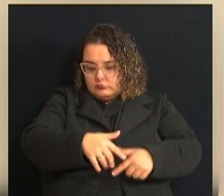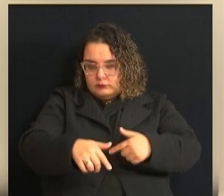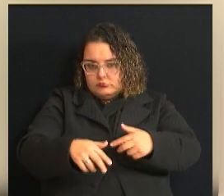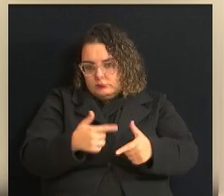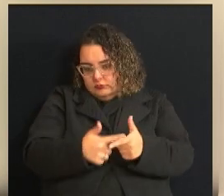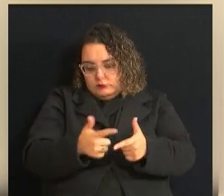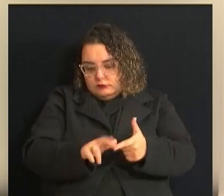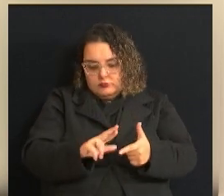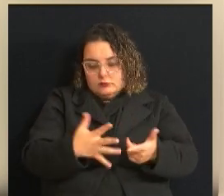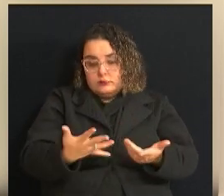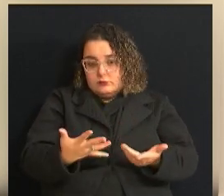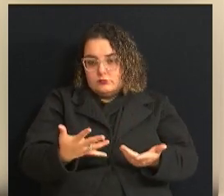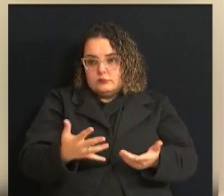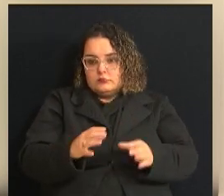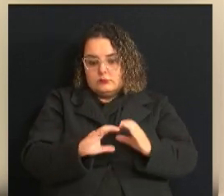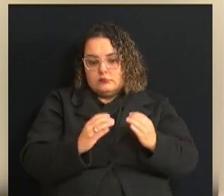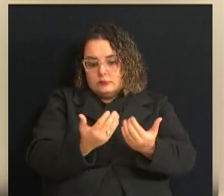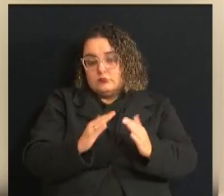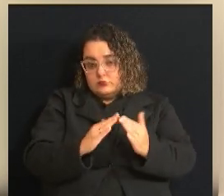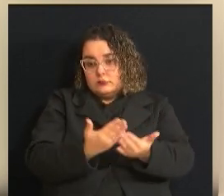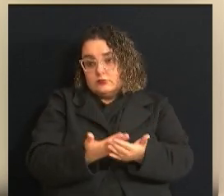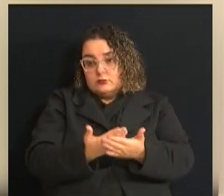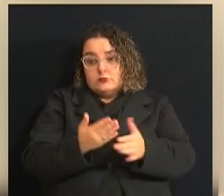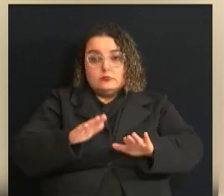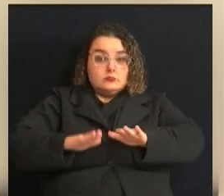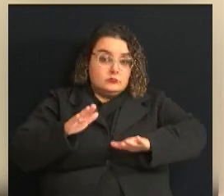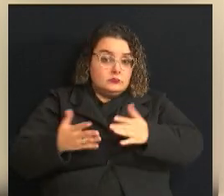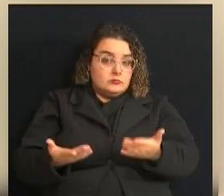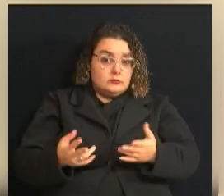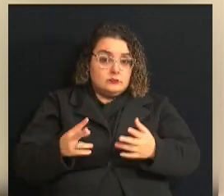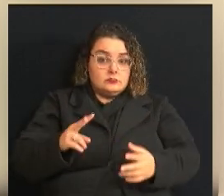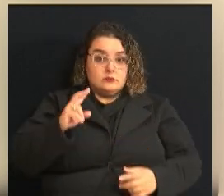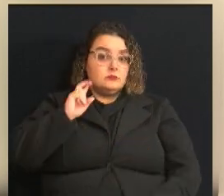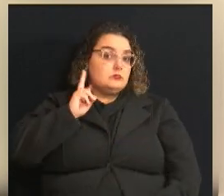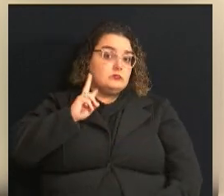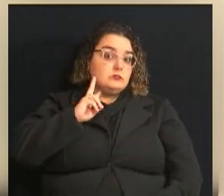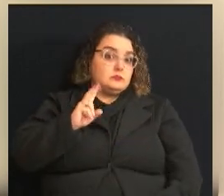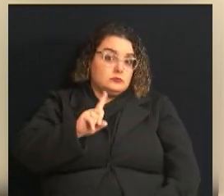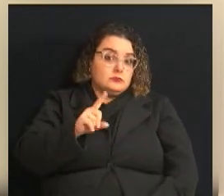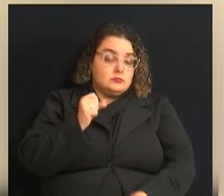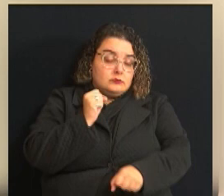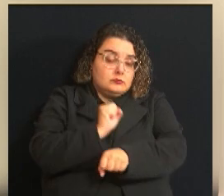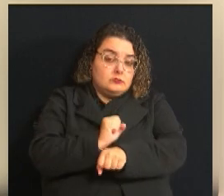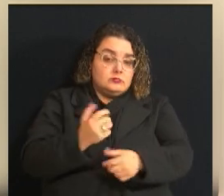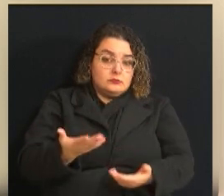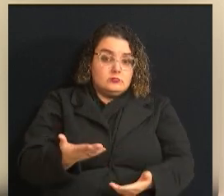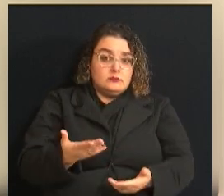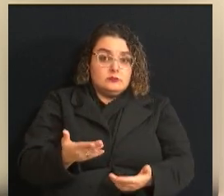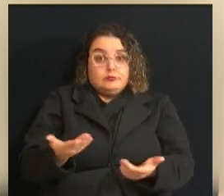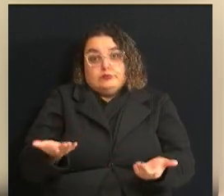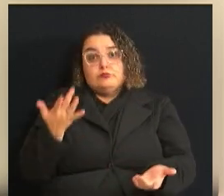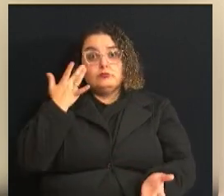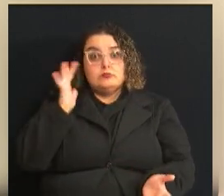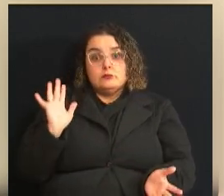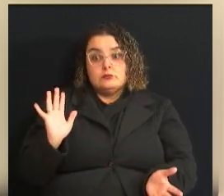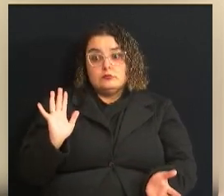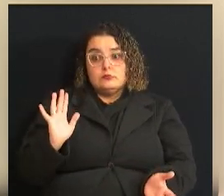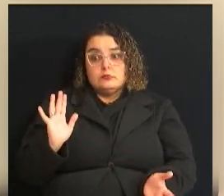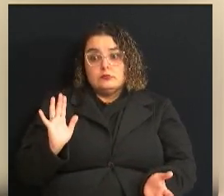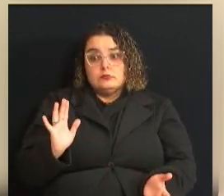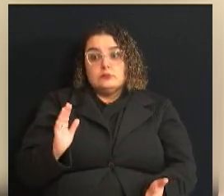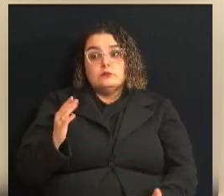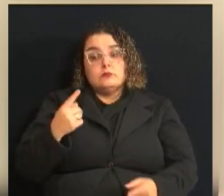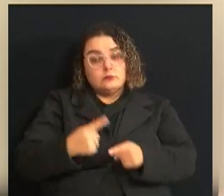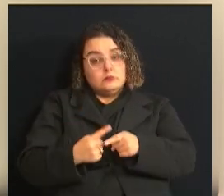da comunidade escolar. E muitas vezes essa violência não para, vai saber. Porque a gente sabe também que a violência não é só física, né?